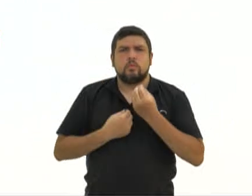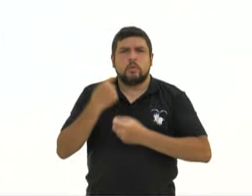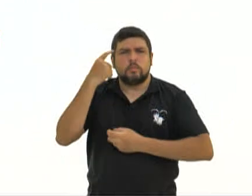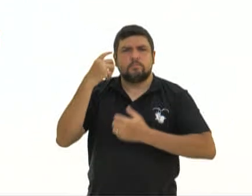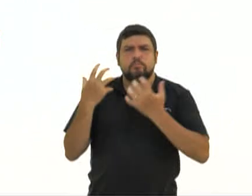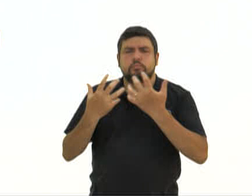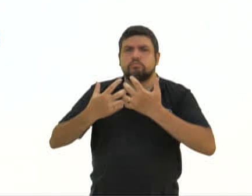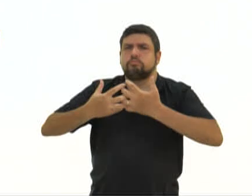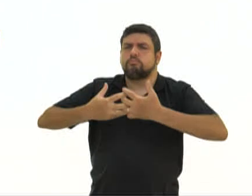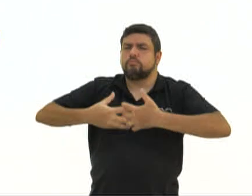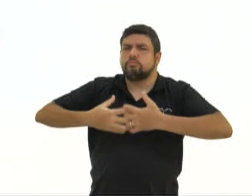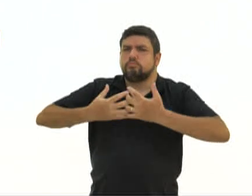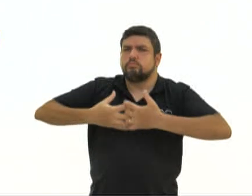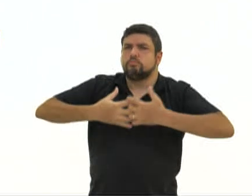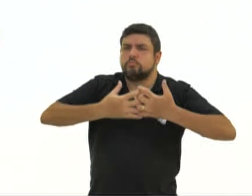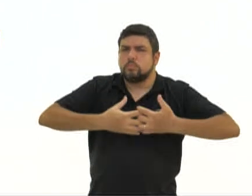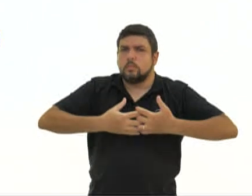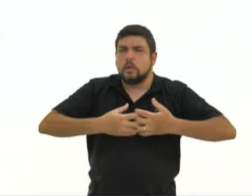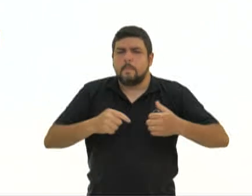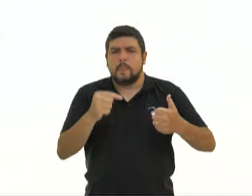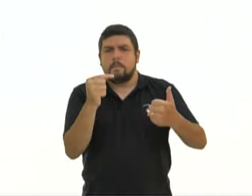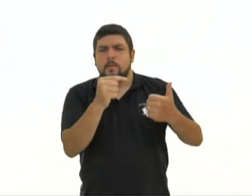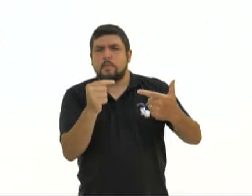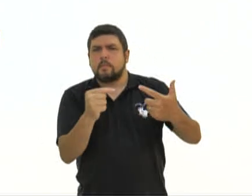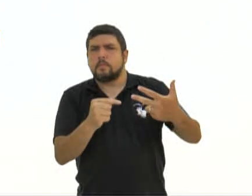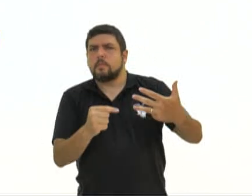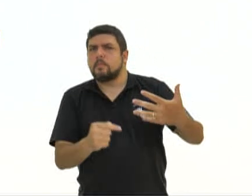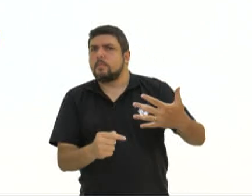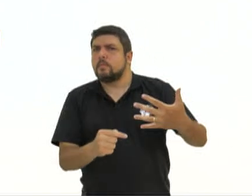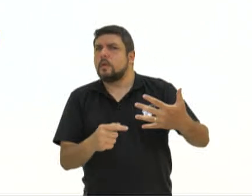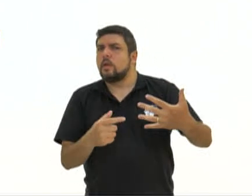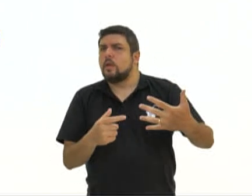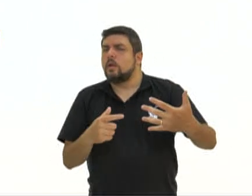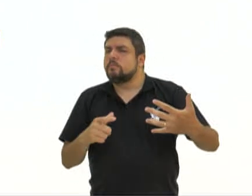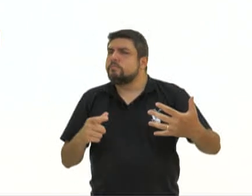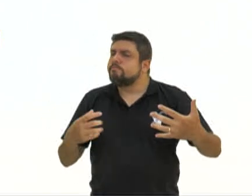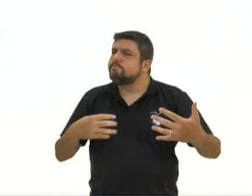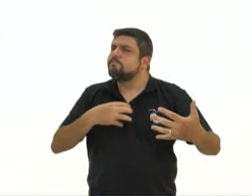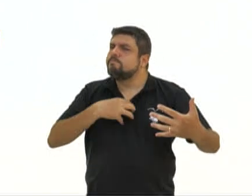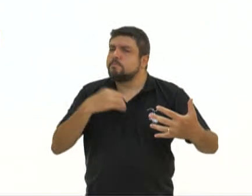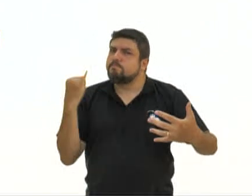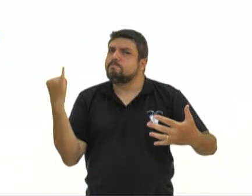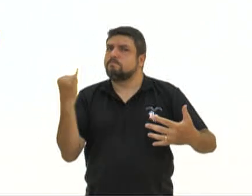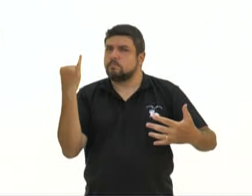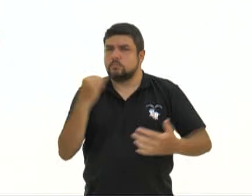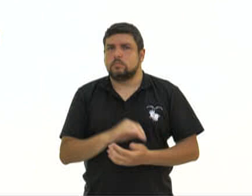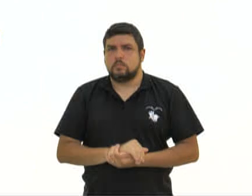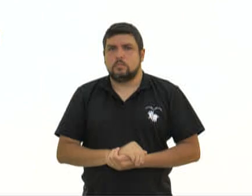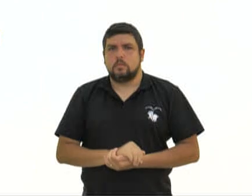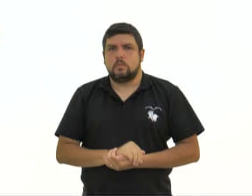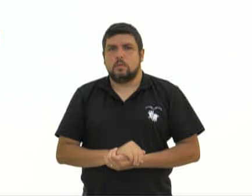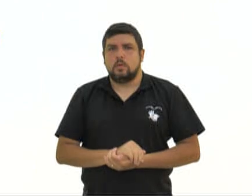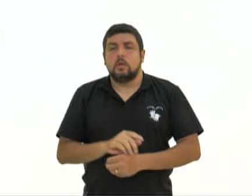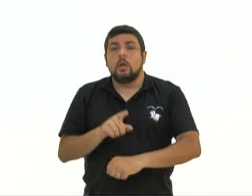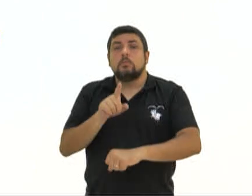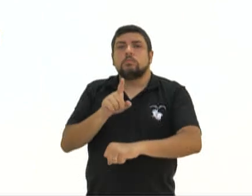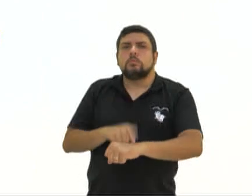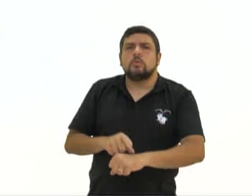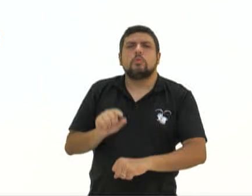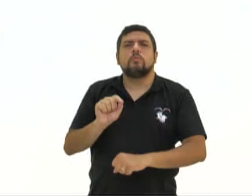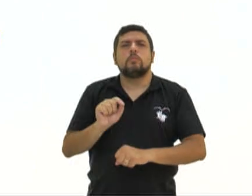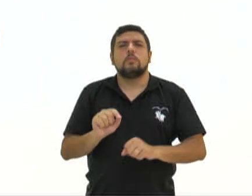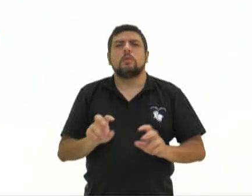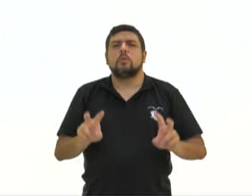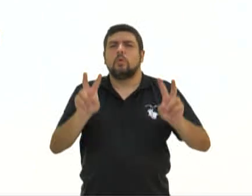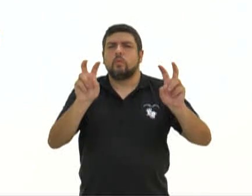ser pontuadas como importantes nesse momento. Esse movimento ele vai acabar então ficando conhecido como